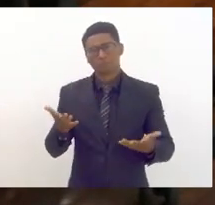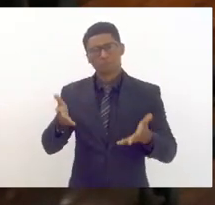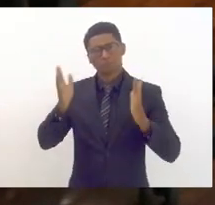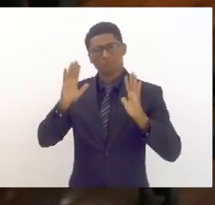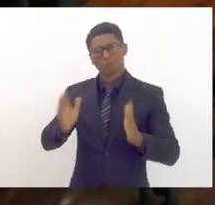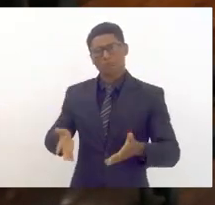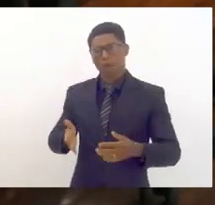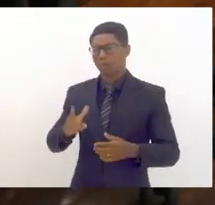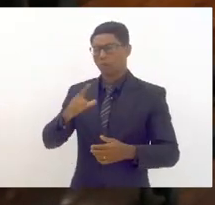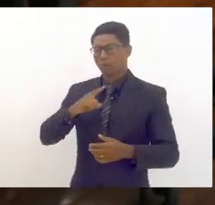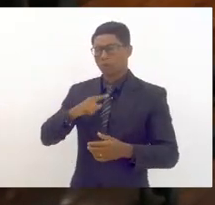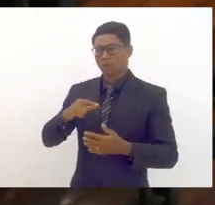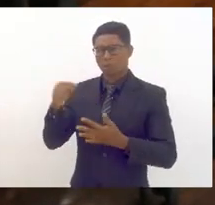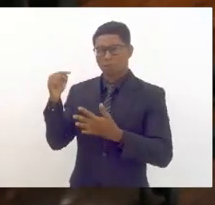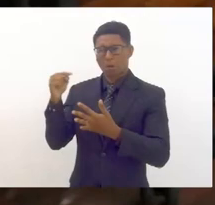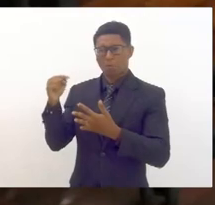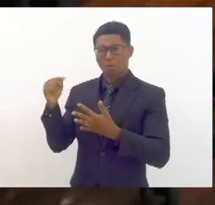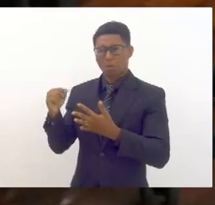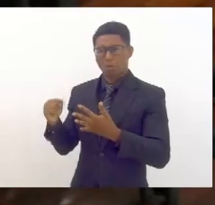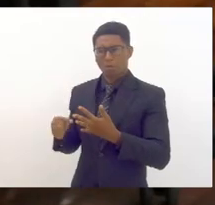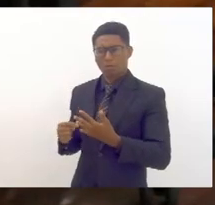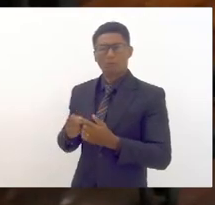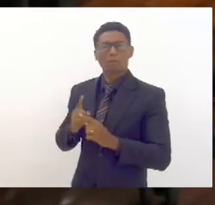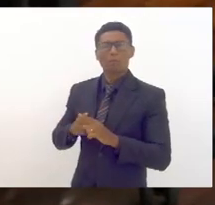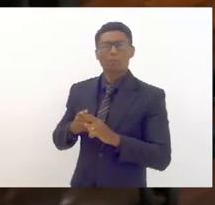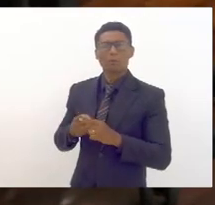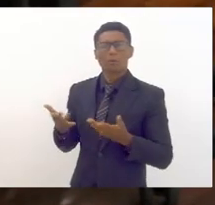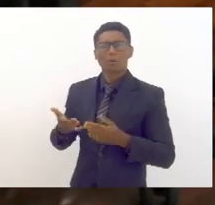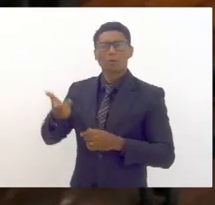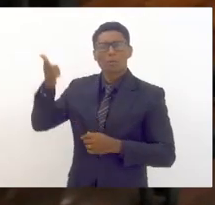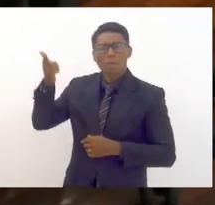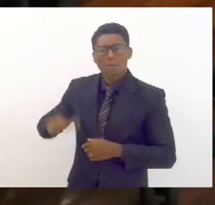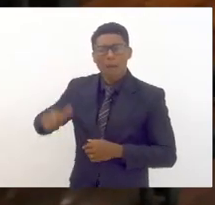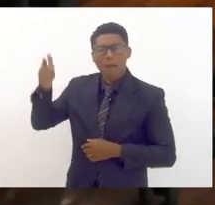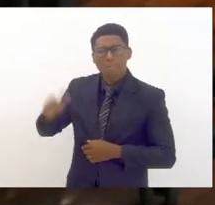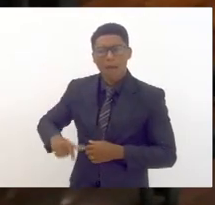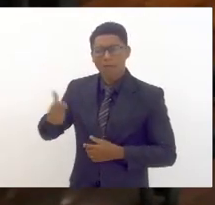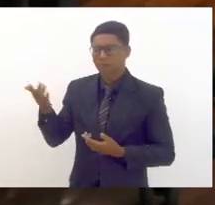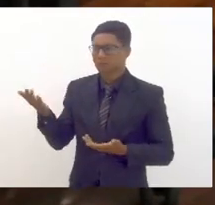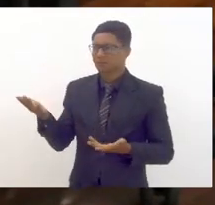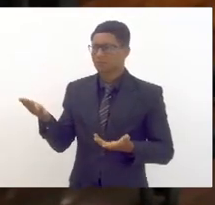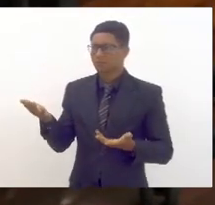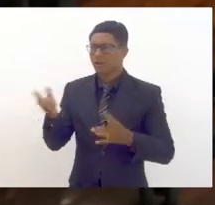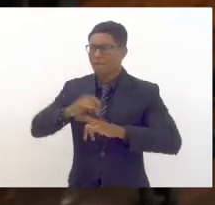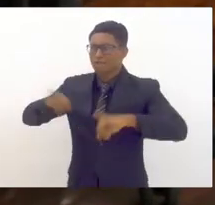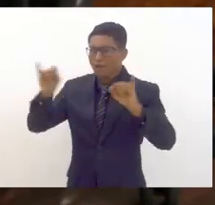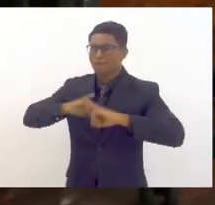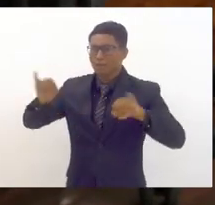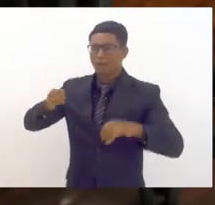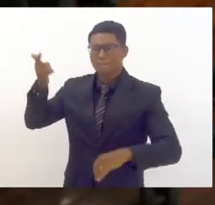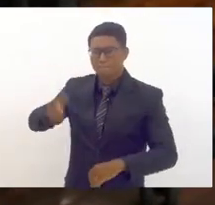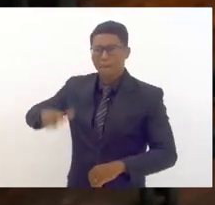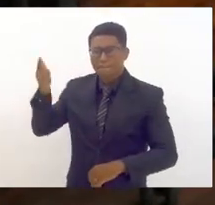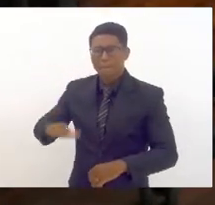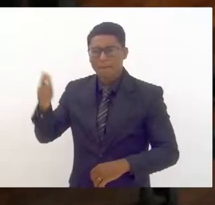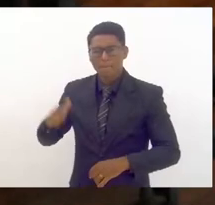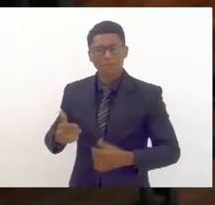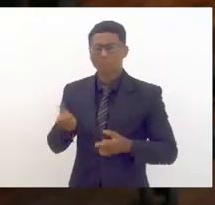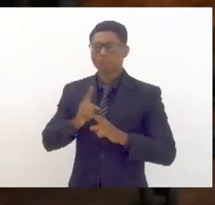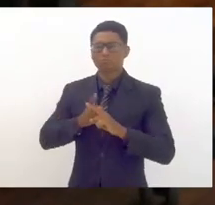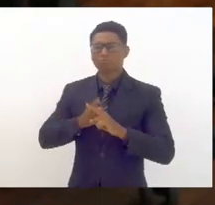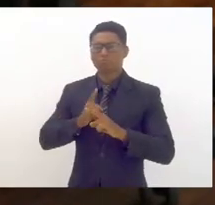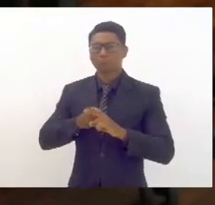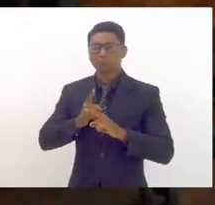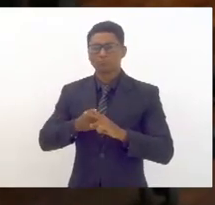tantas ferramentas existentes, por que estamos aqui hoje discutindo mais uma dessas ferramentas? E eu vou estar